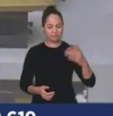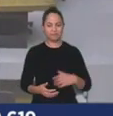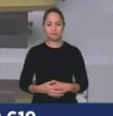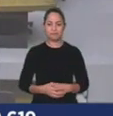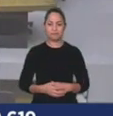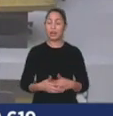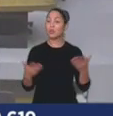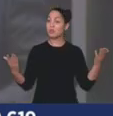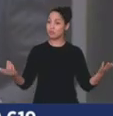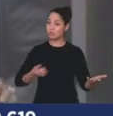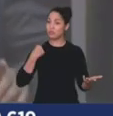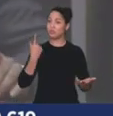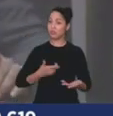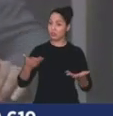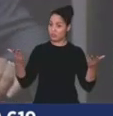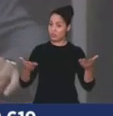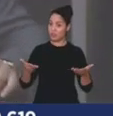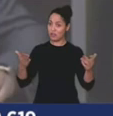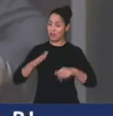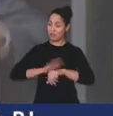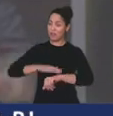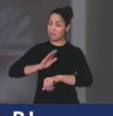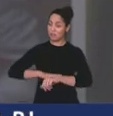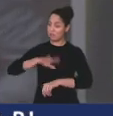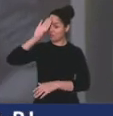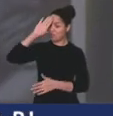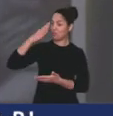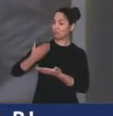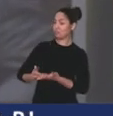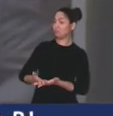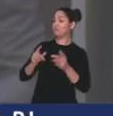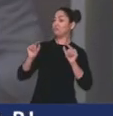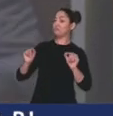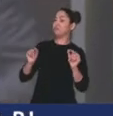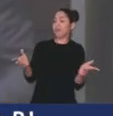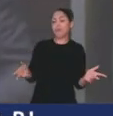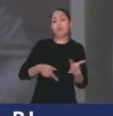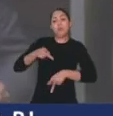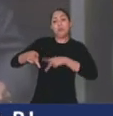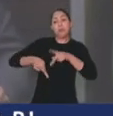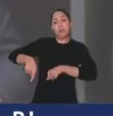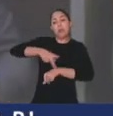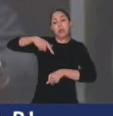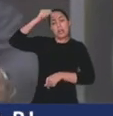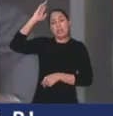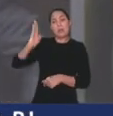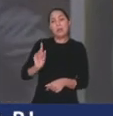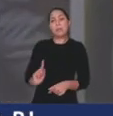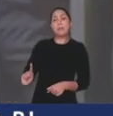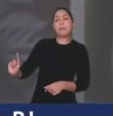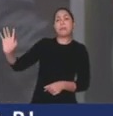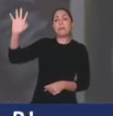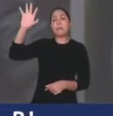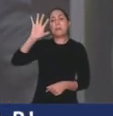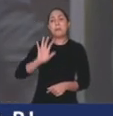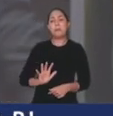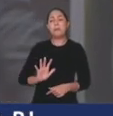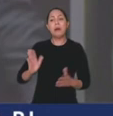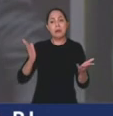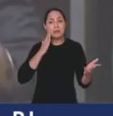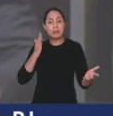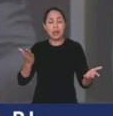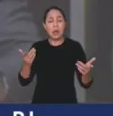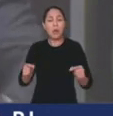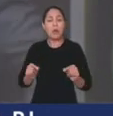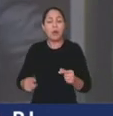no momento em que acredito que a maior parte da população, o Brasil inteiro, estava torcendo para que acontecesse